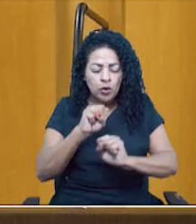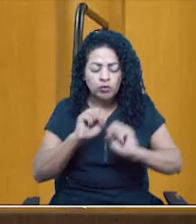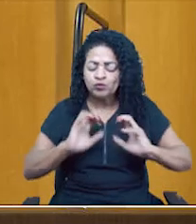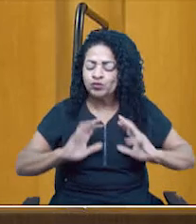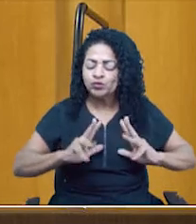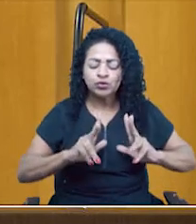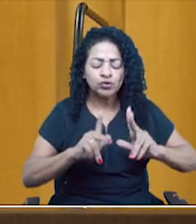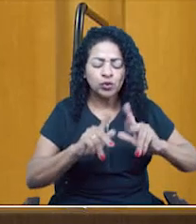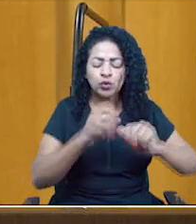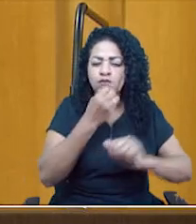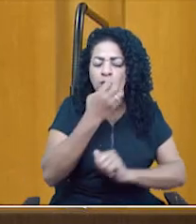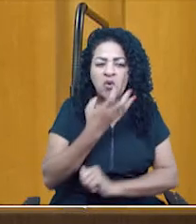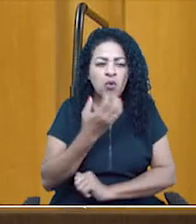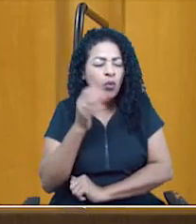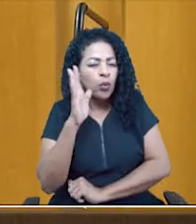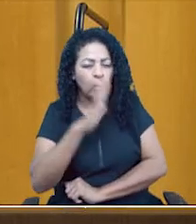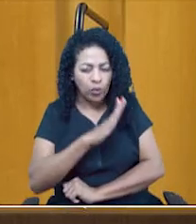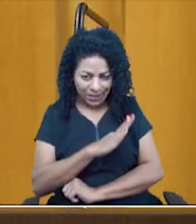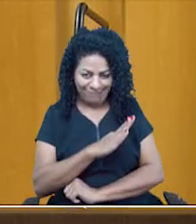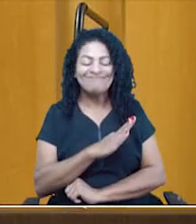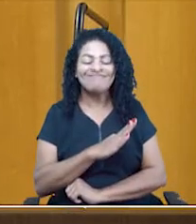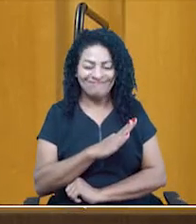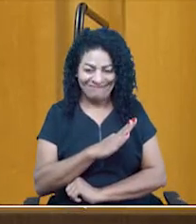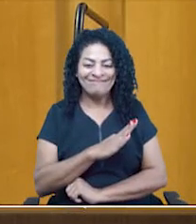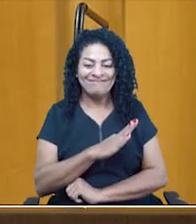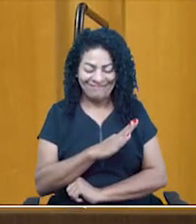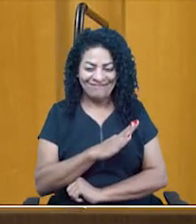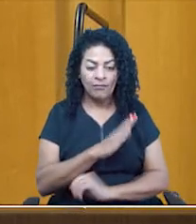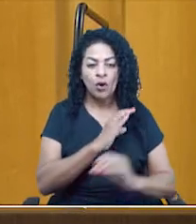bônus de uma boa ou má comunicação,